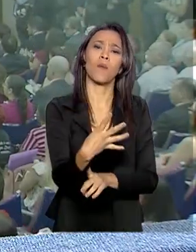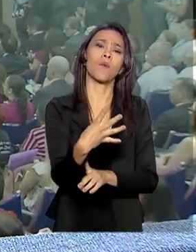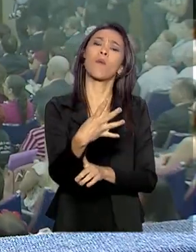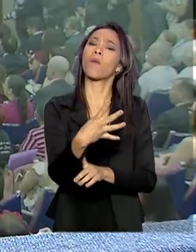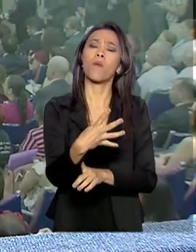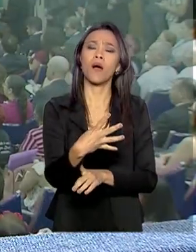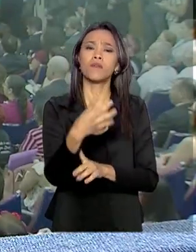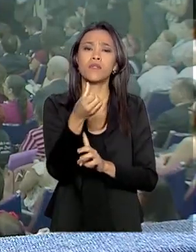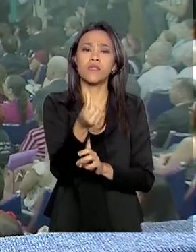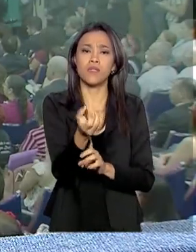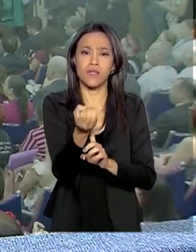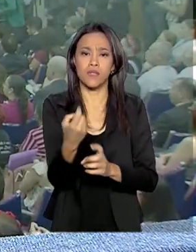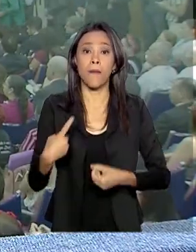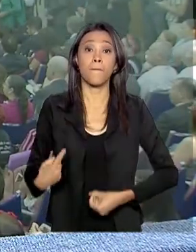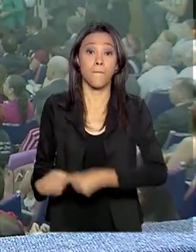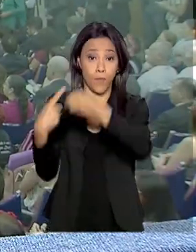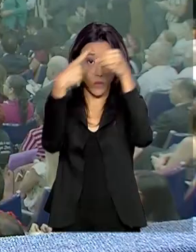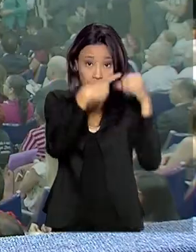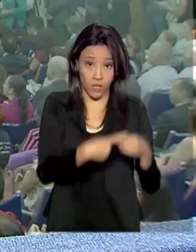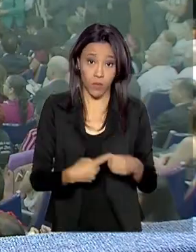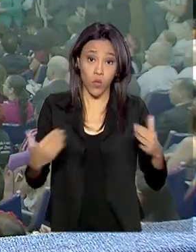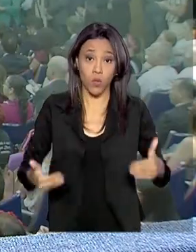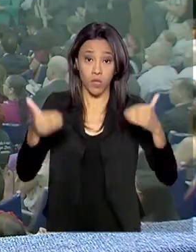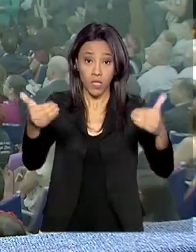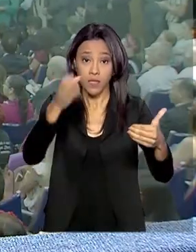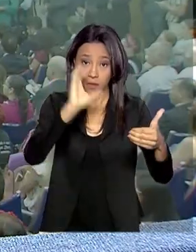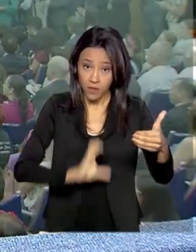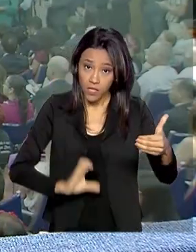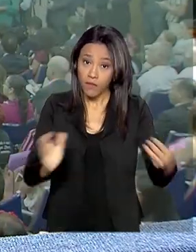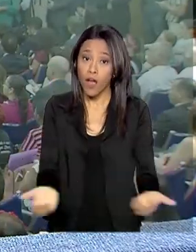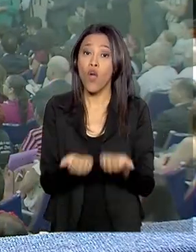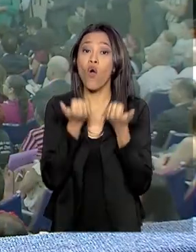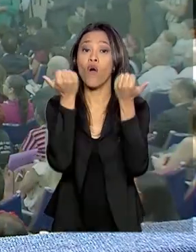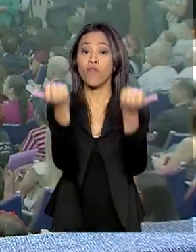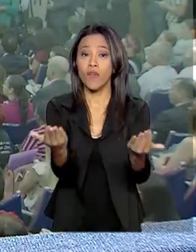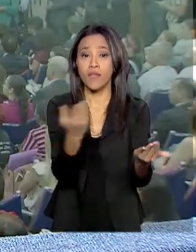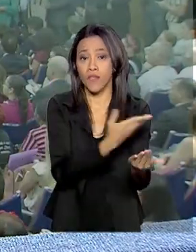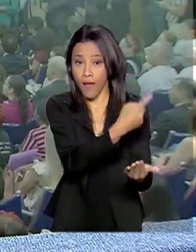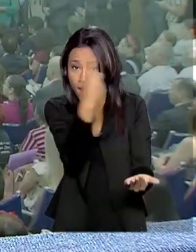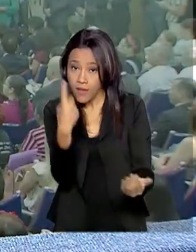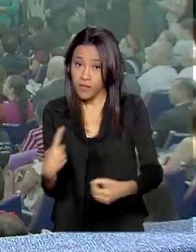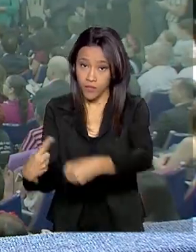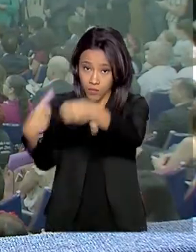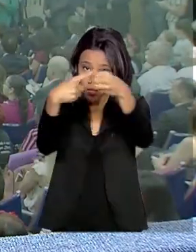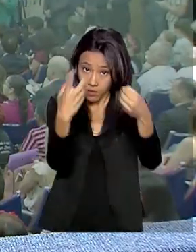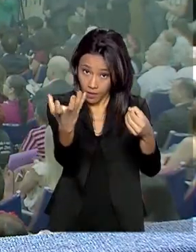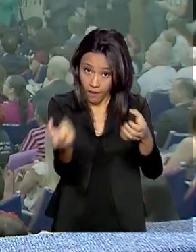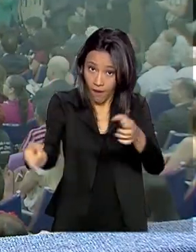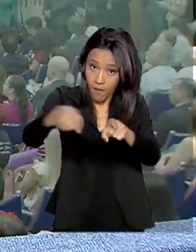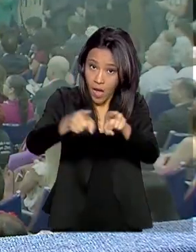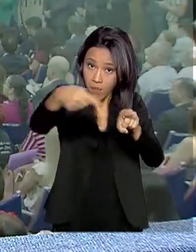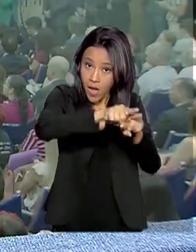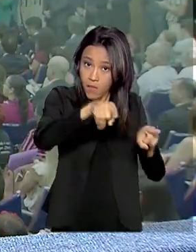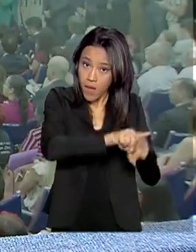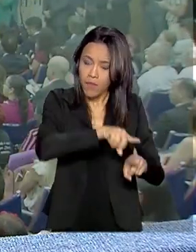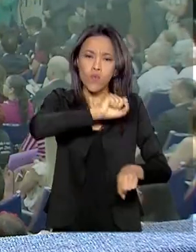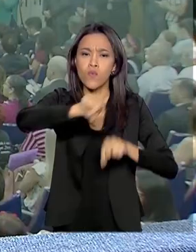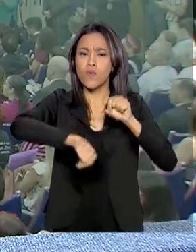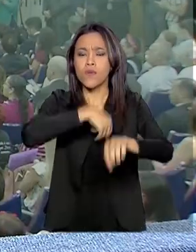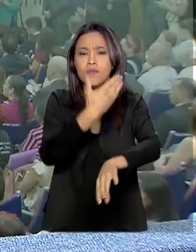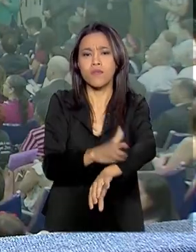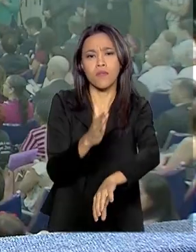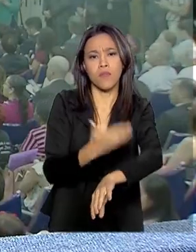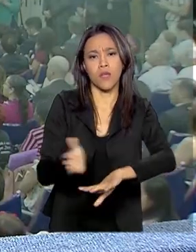municípios. O Ministério da Cidadania vai oferecer a essas cidades, esses municípios que aderirem ao programa Capacitação Profissional